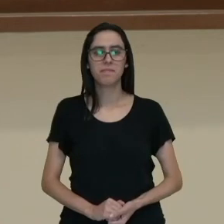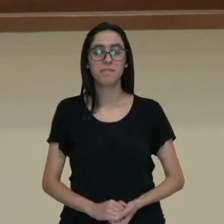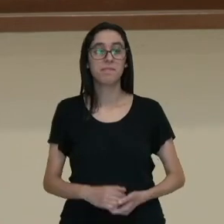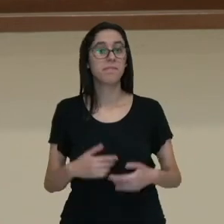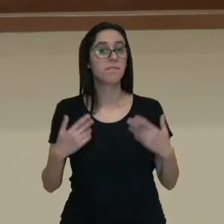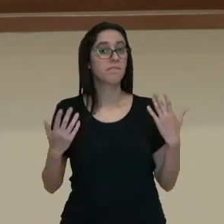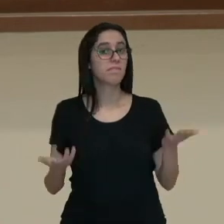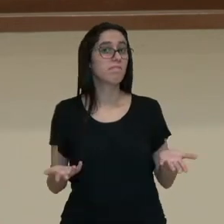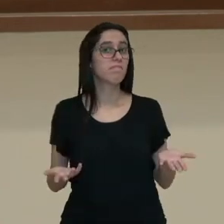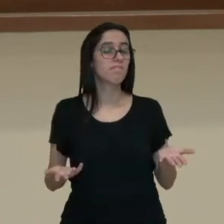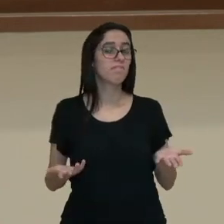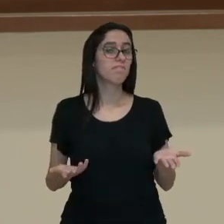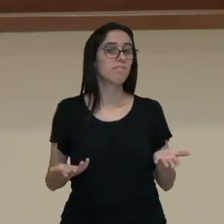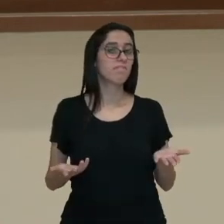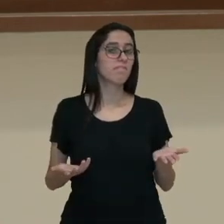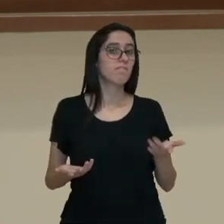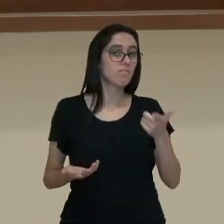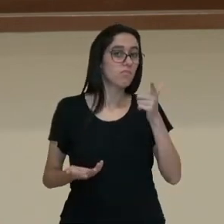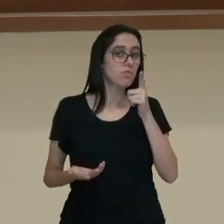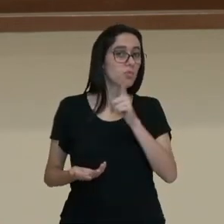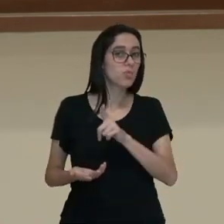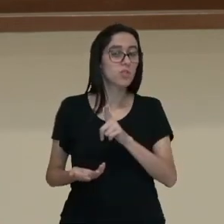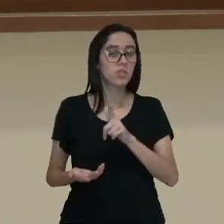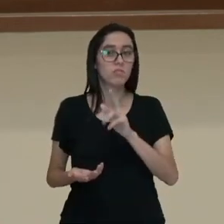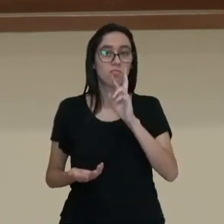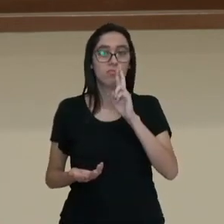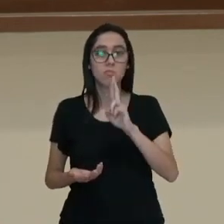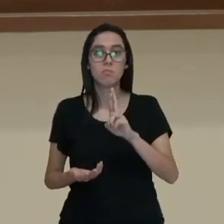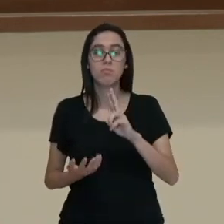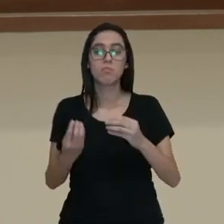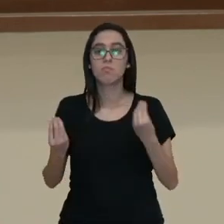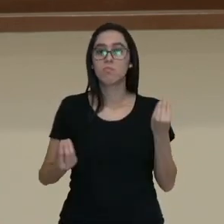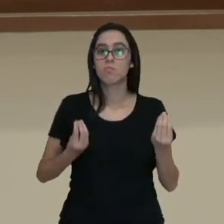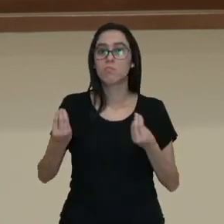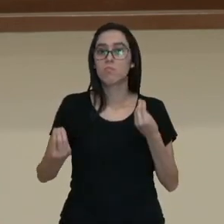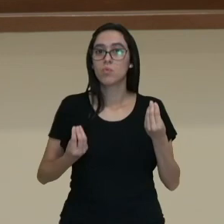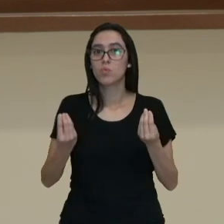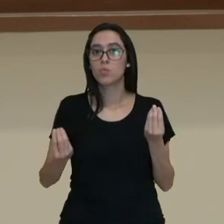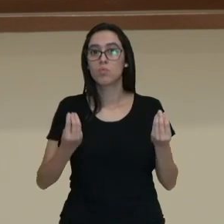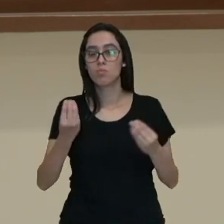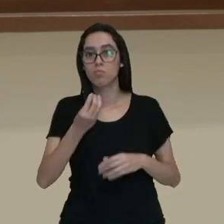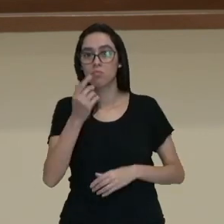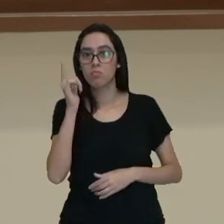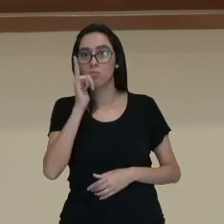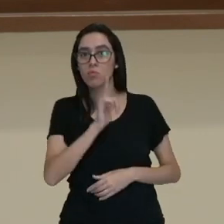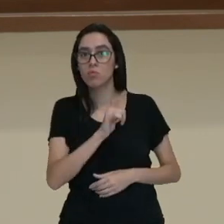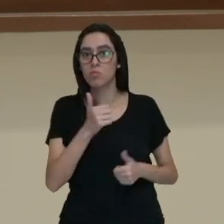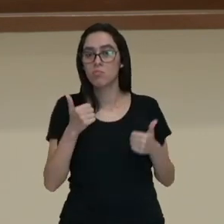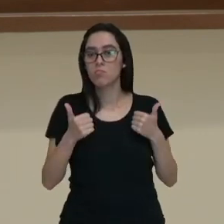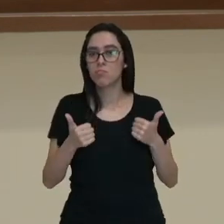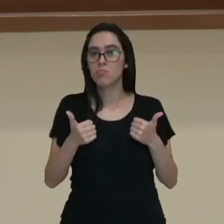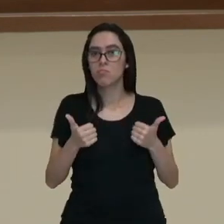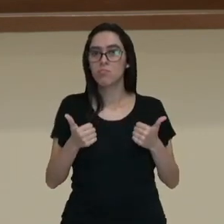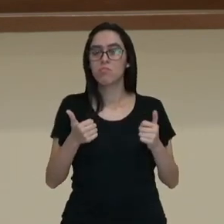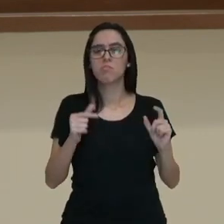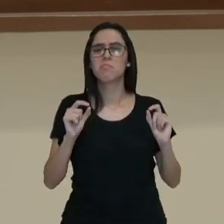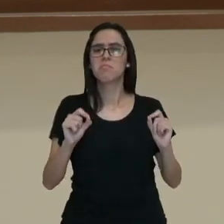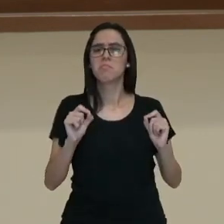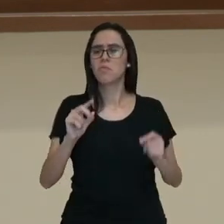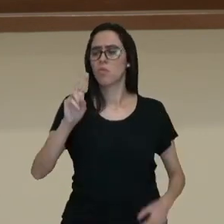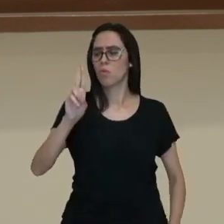E aí, ticos e ticas, refletiram, observaram, analisaram o que seria esse